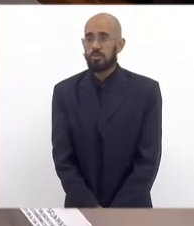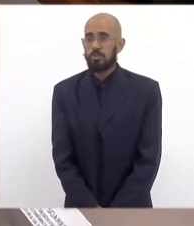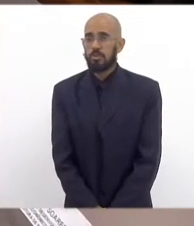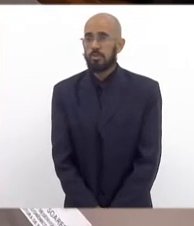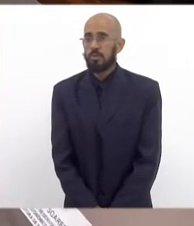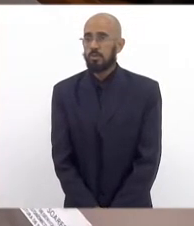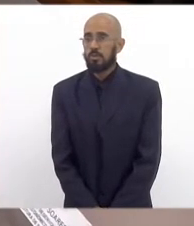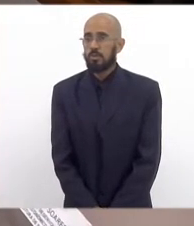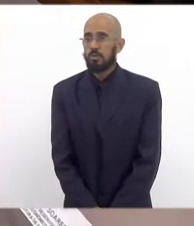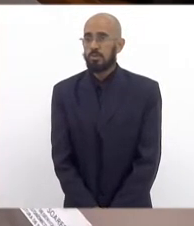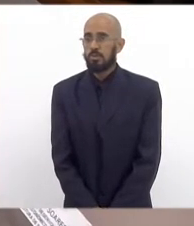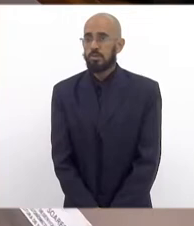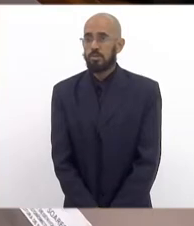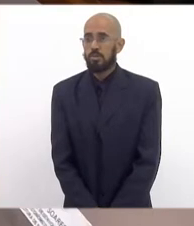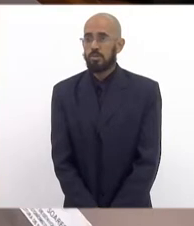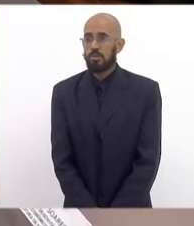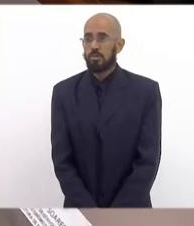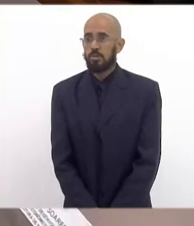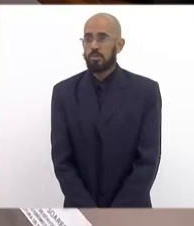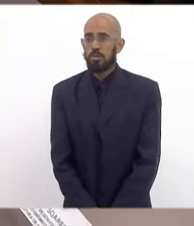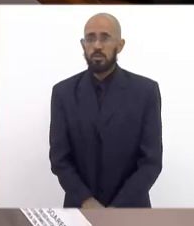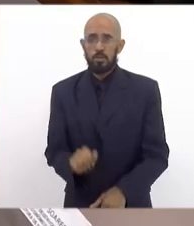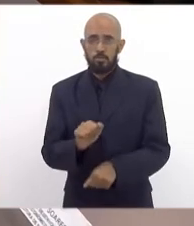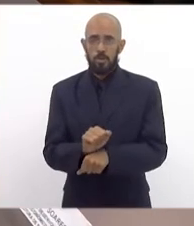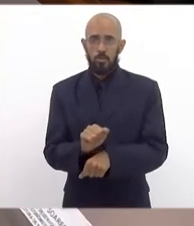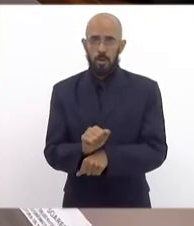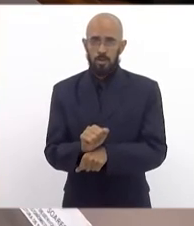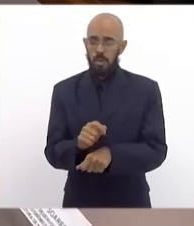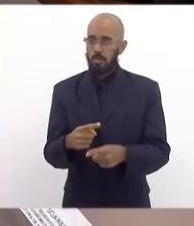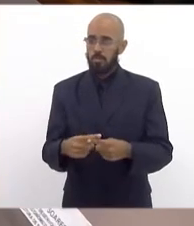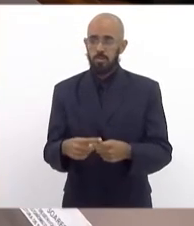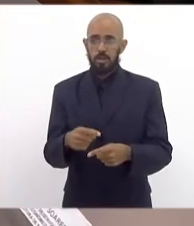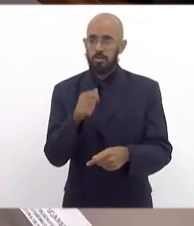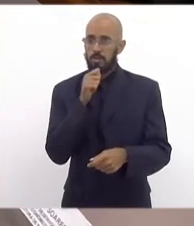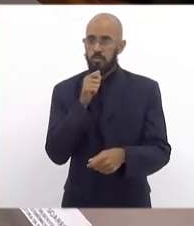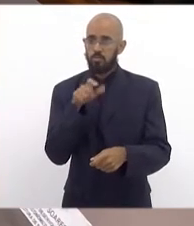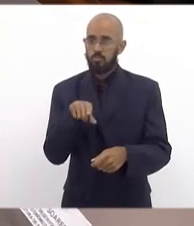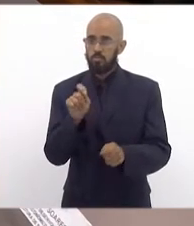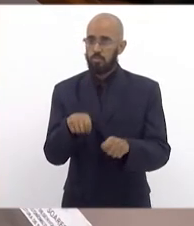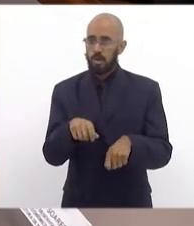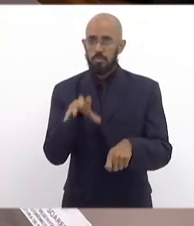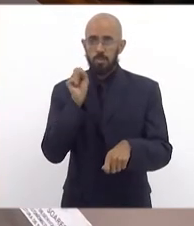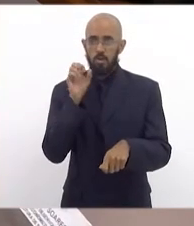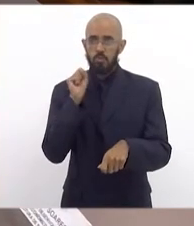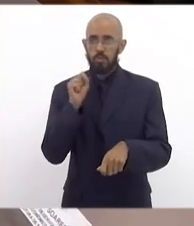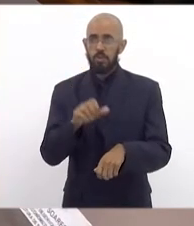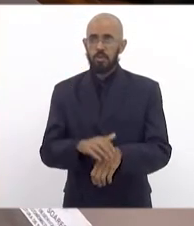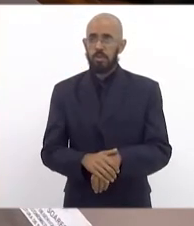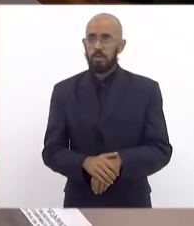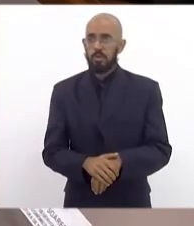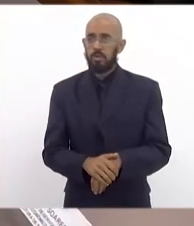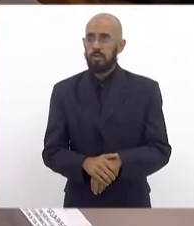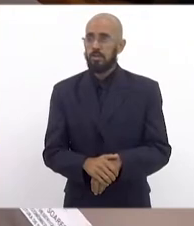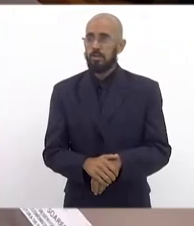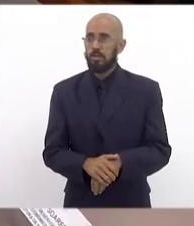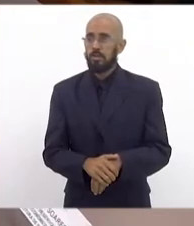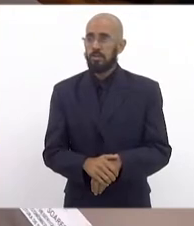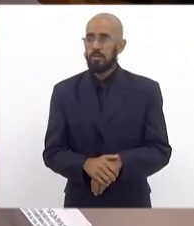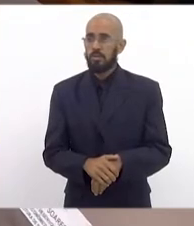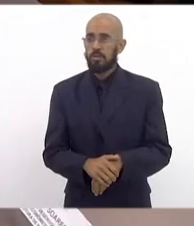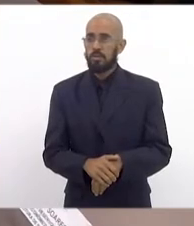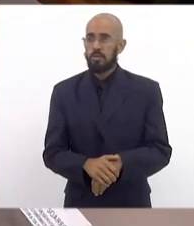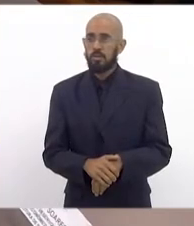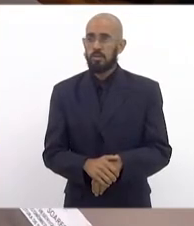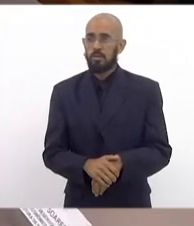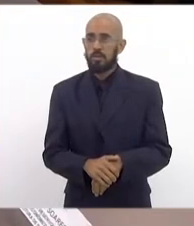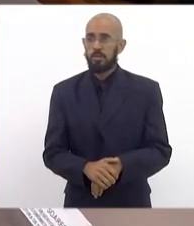tua fantasia a nossa sociedade sofreu para fazer via e agora não sofremos com dois desastres e quinze de